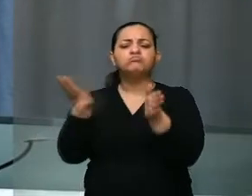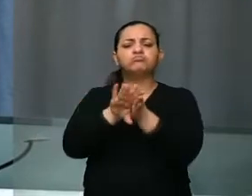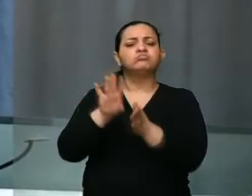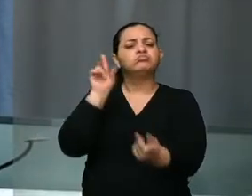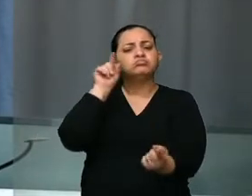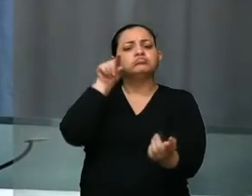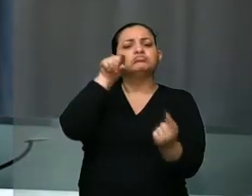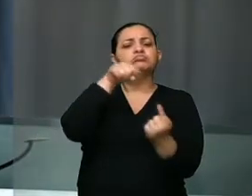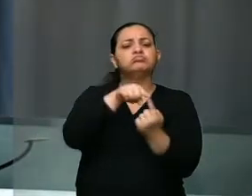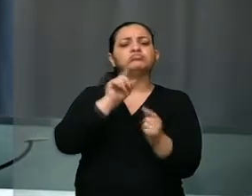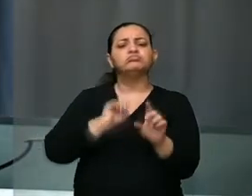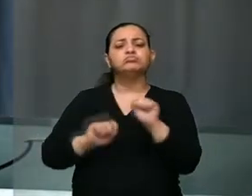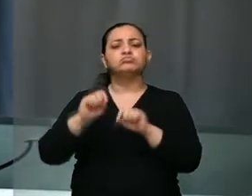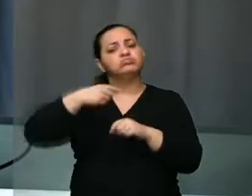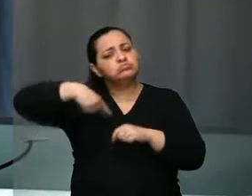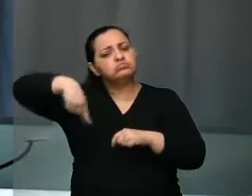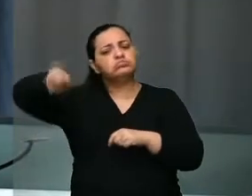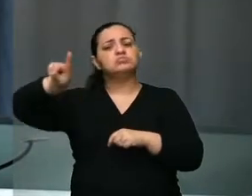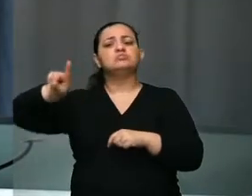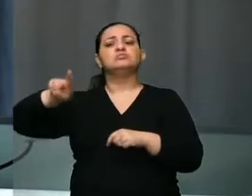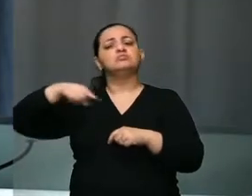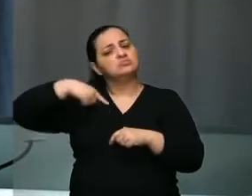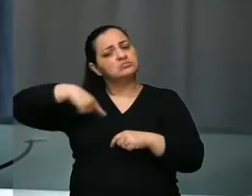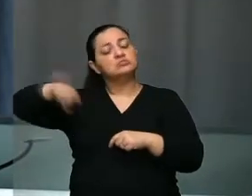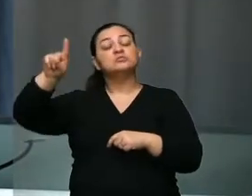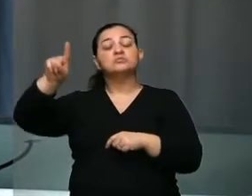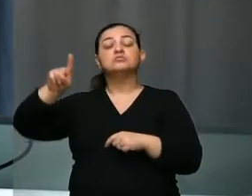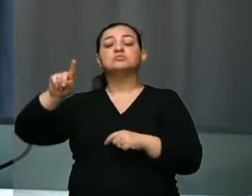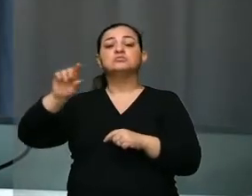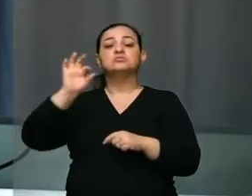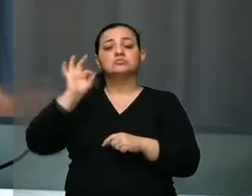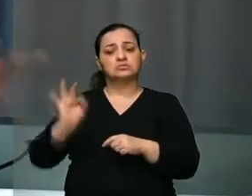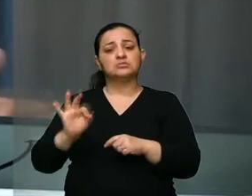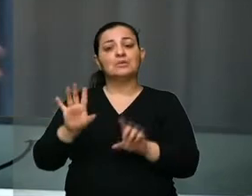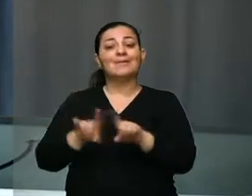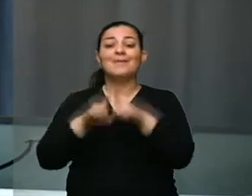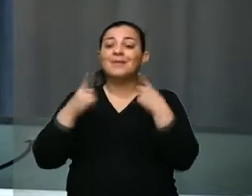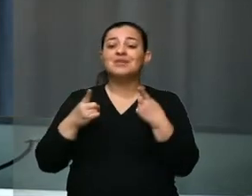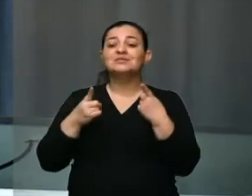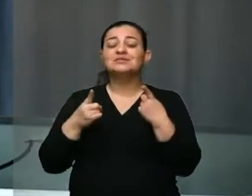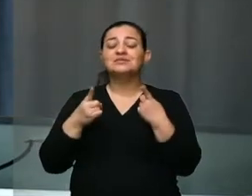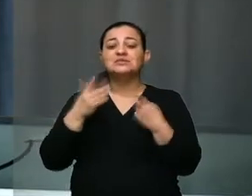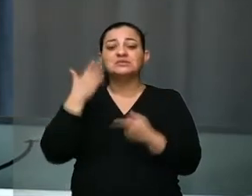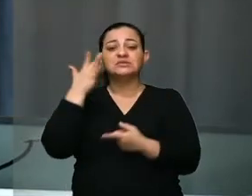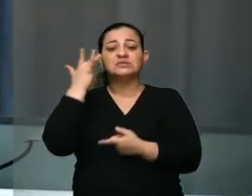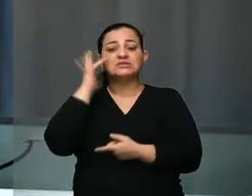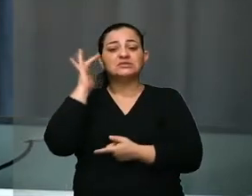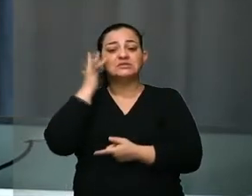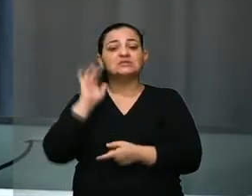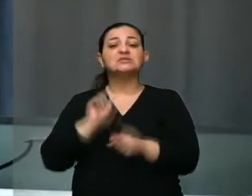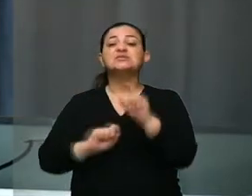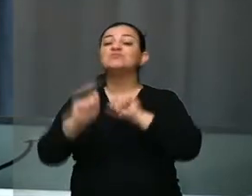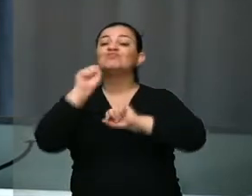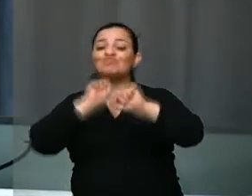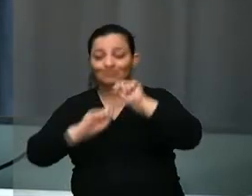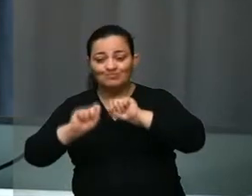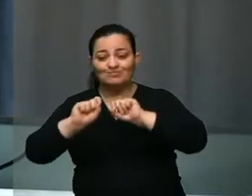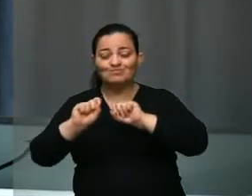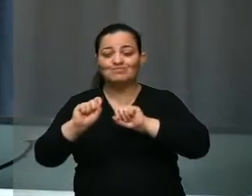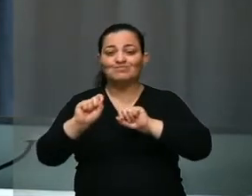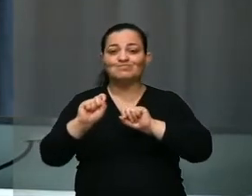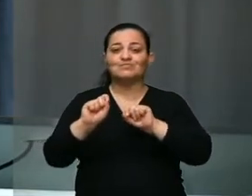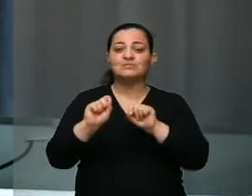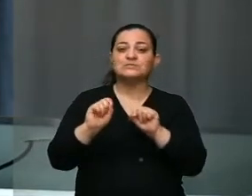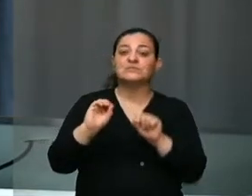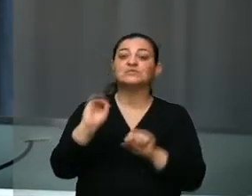e ele foi realmente foi até lá mas ele não contava com um